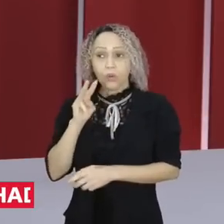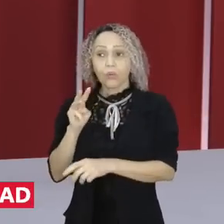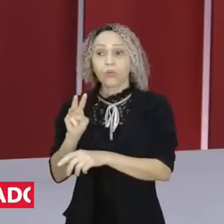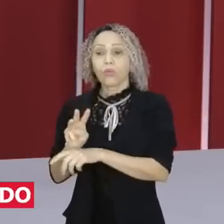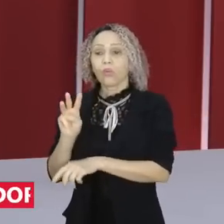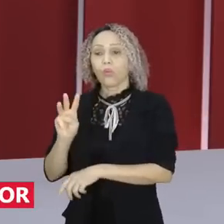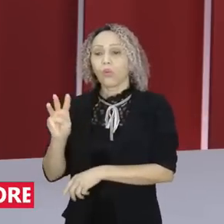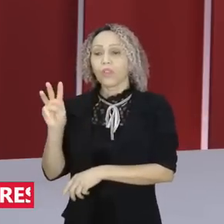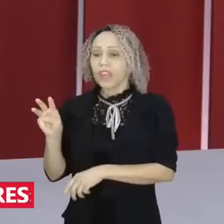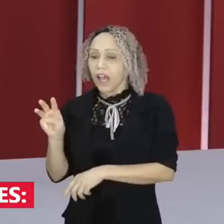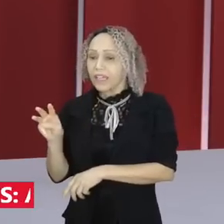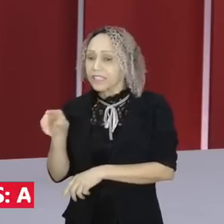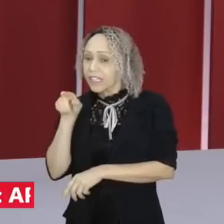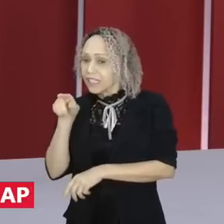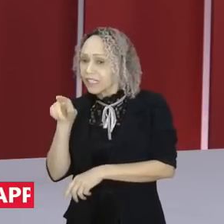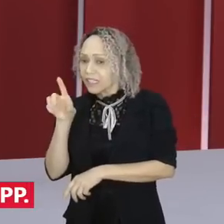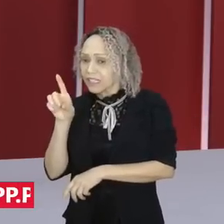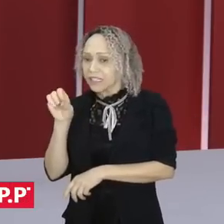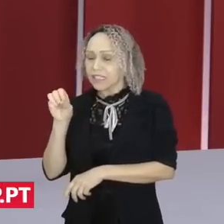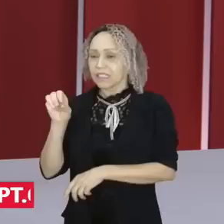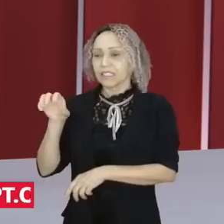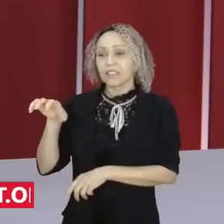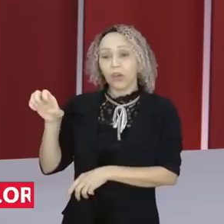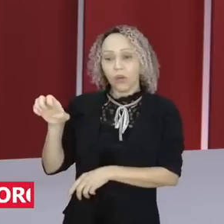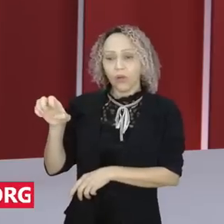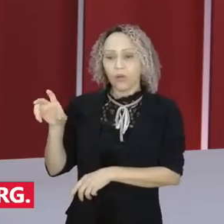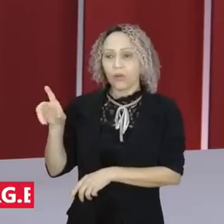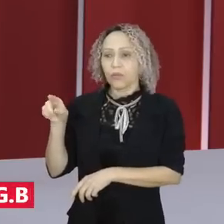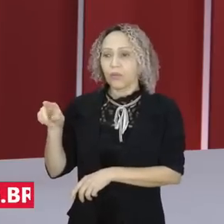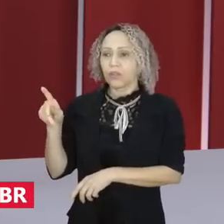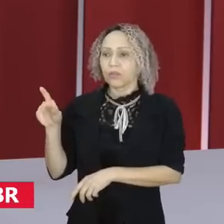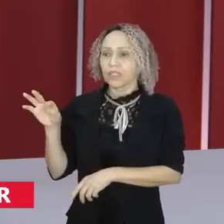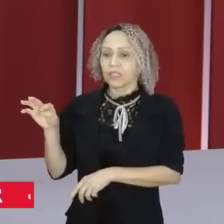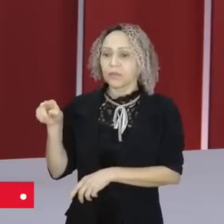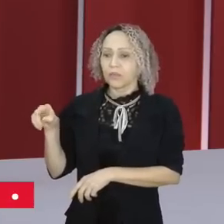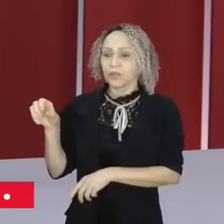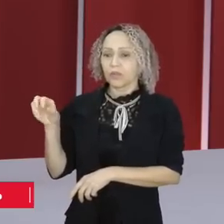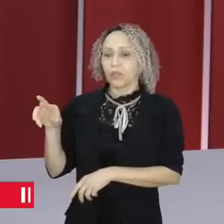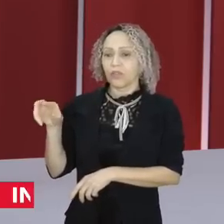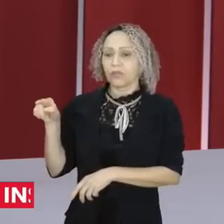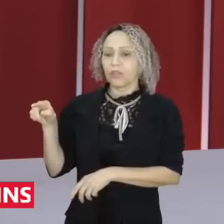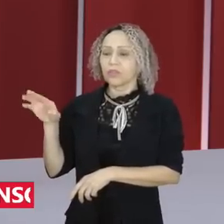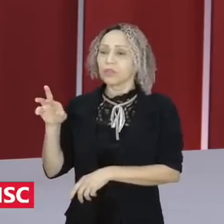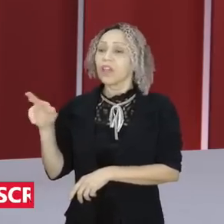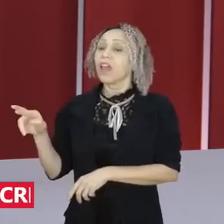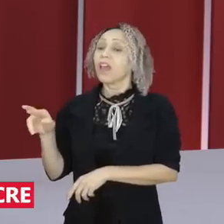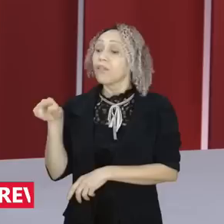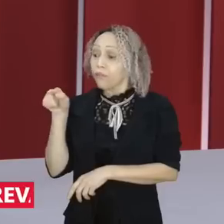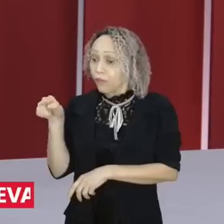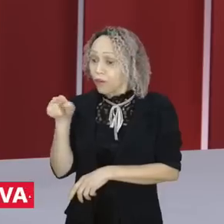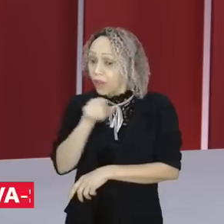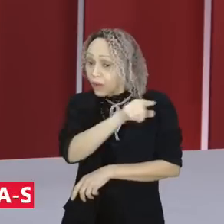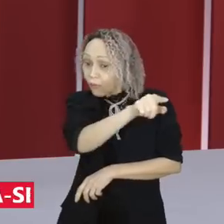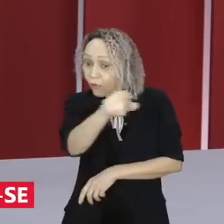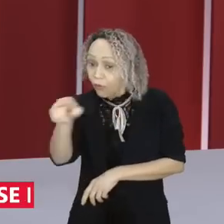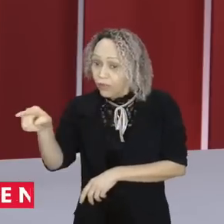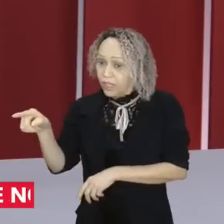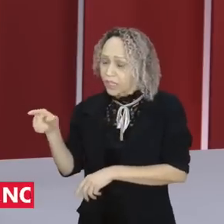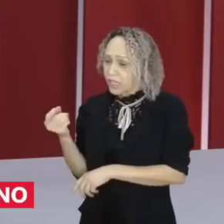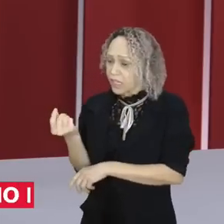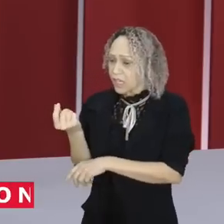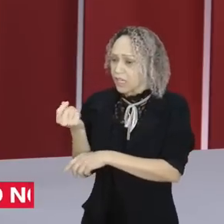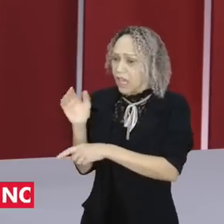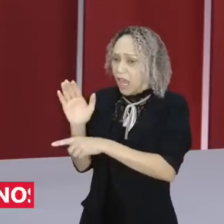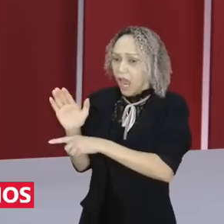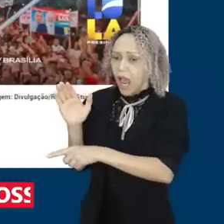recursos funcionando para você que quiser fazer a sua doação para contribuir com essa bela festa no dia 1º de